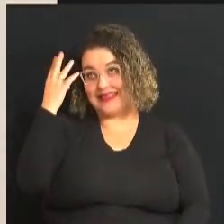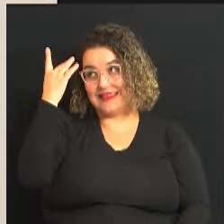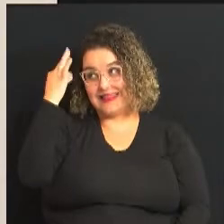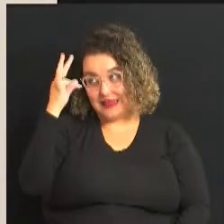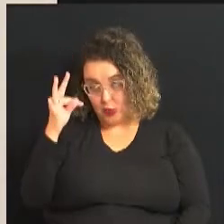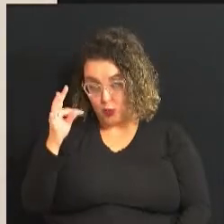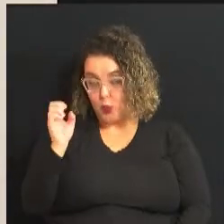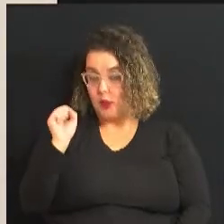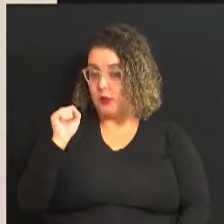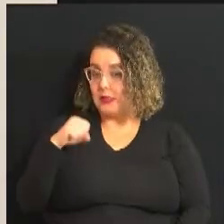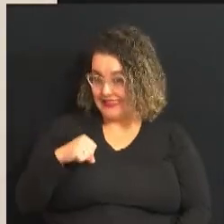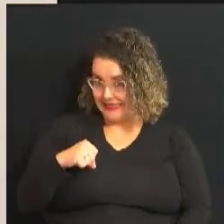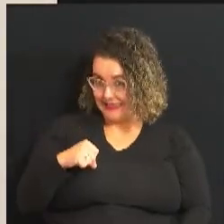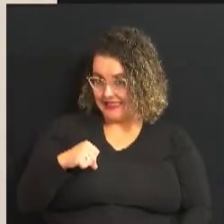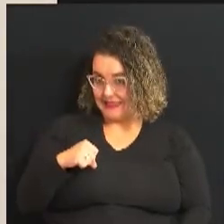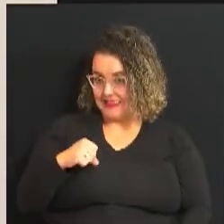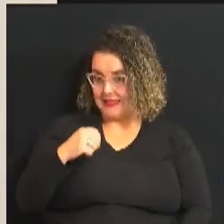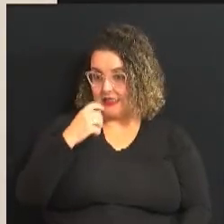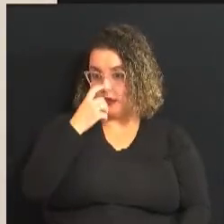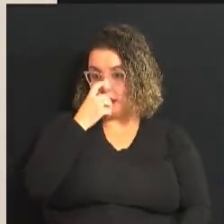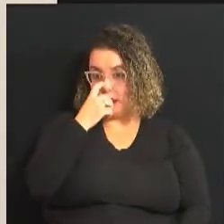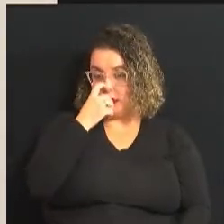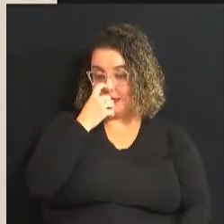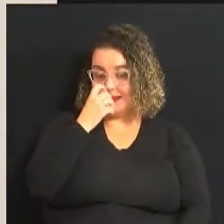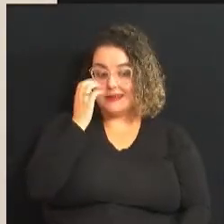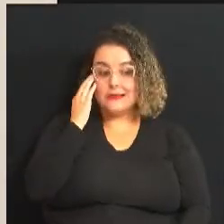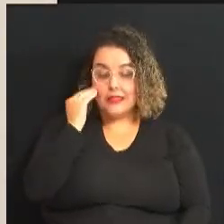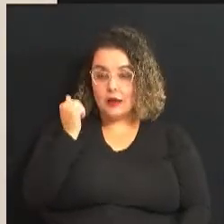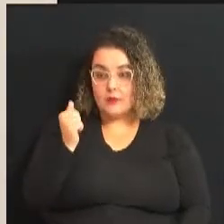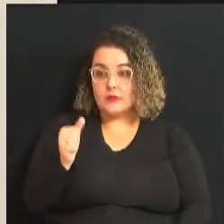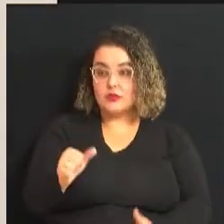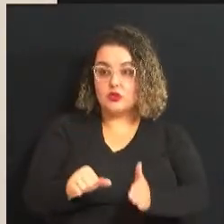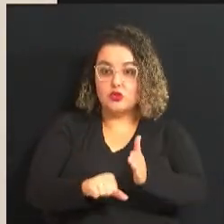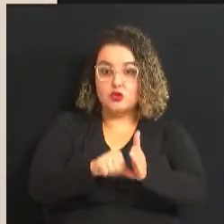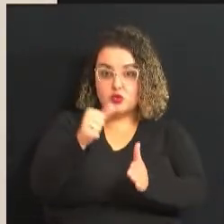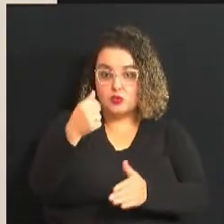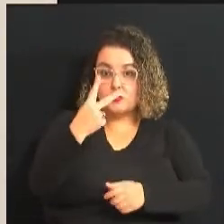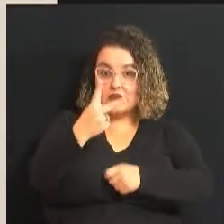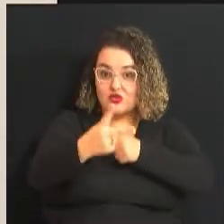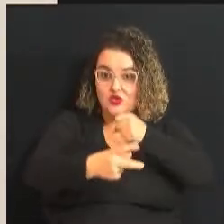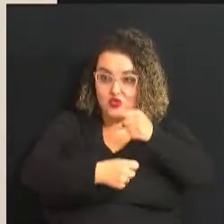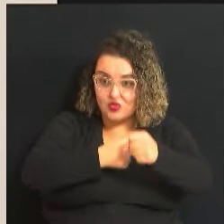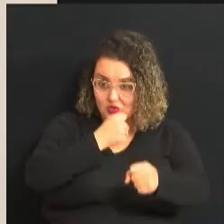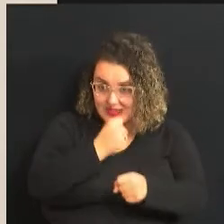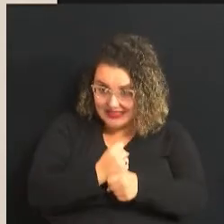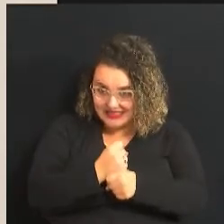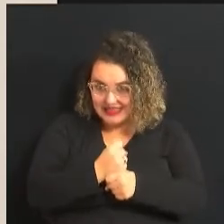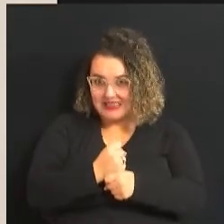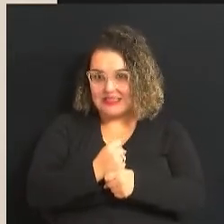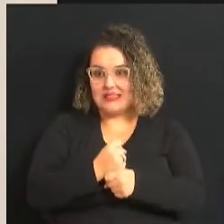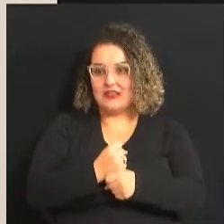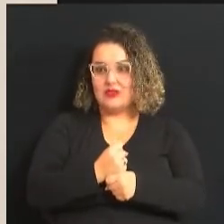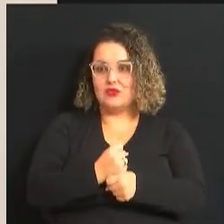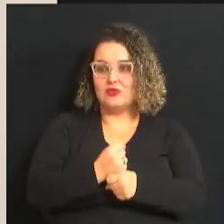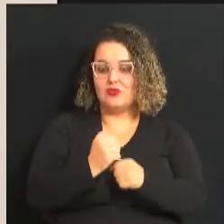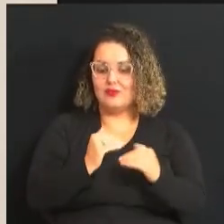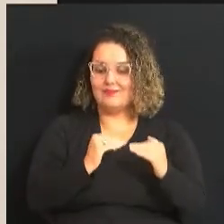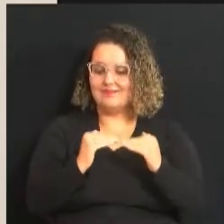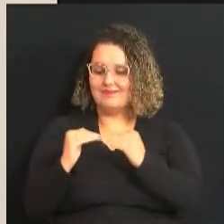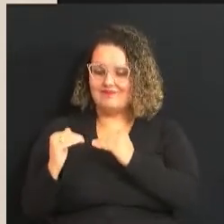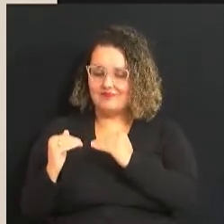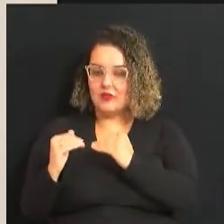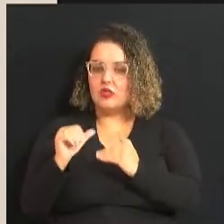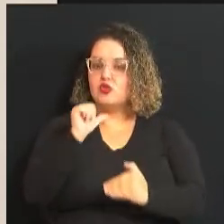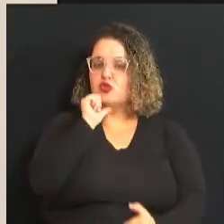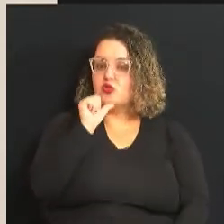sim. A gente sabe que nos primeiros 2 anos de funcionamento do eixo, né, de funcionamento